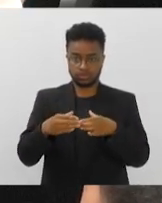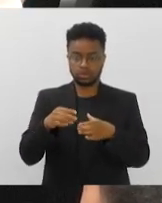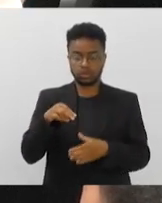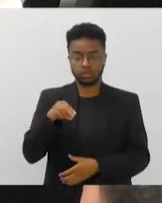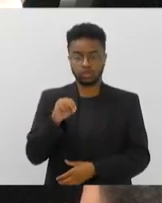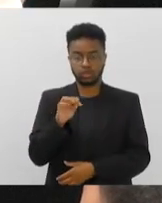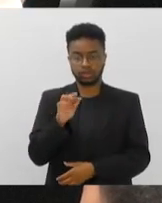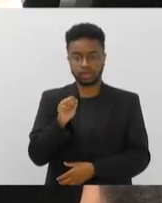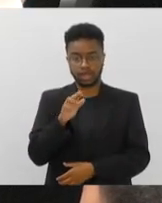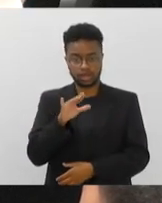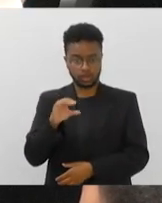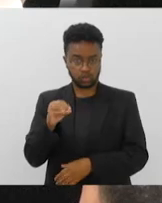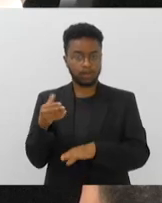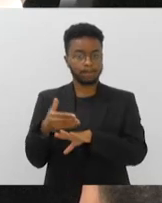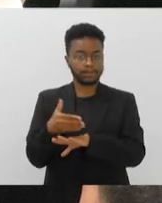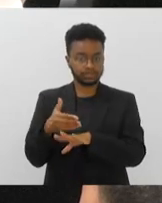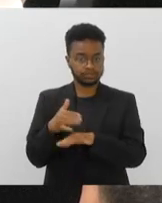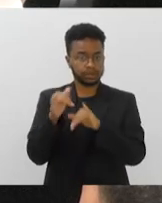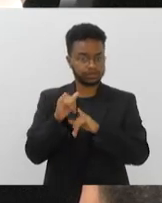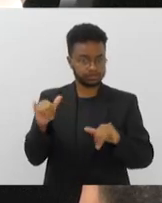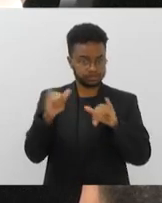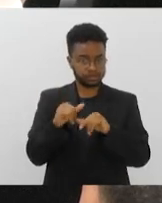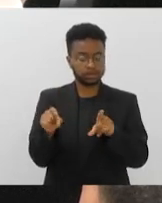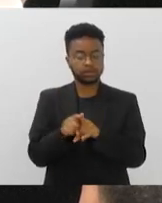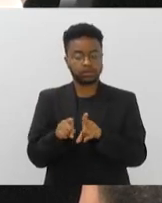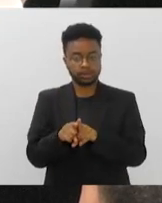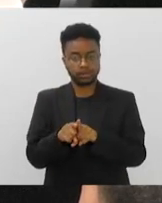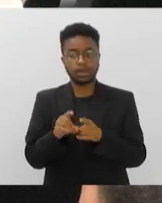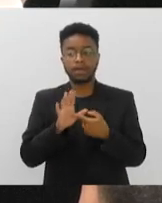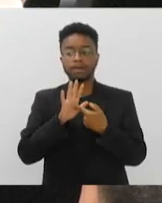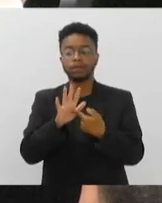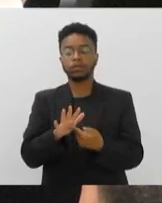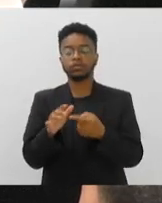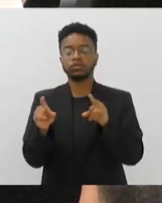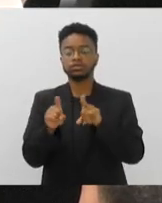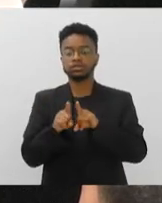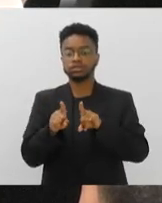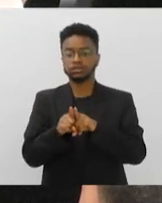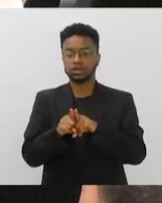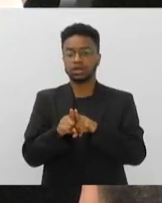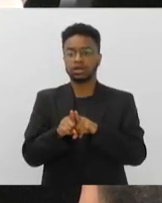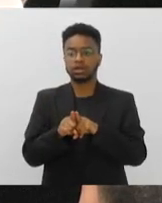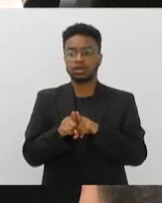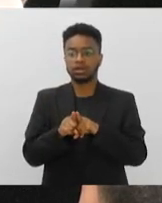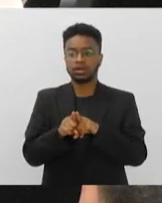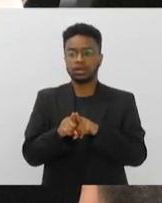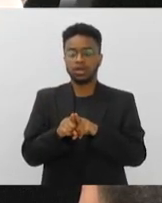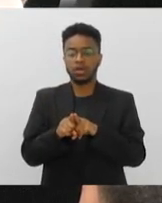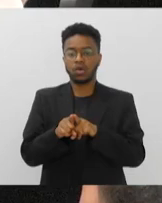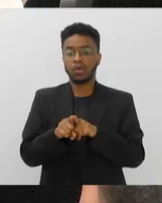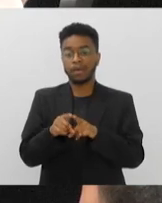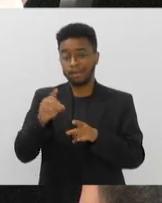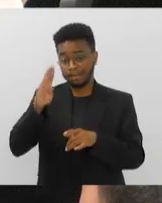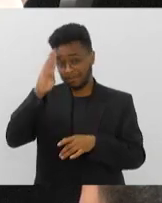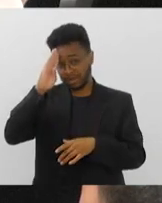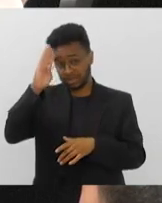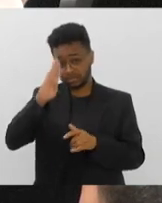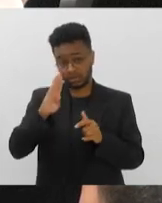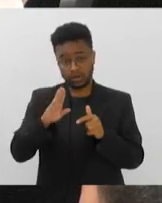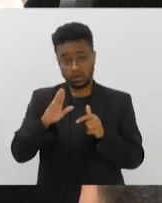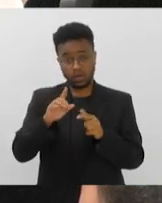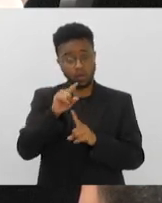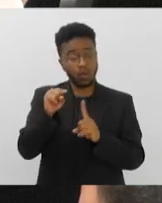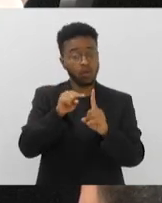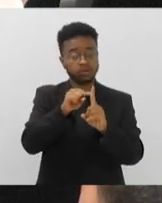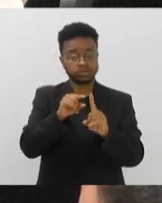enfim né para participar dessa campanha eh enfatizar também o pioneirismo o protagonismo do Conselho Regional de Contabilidade do